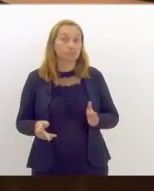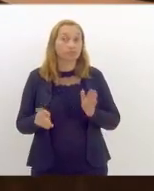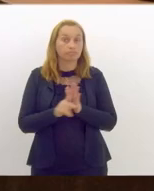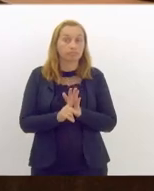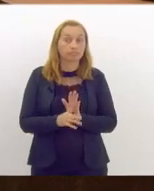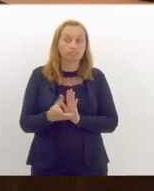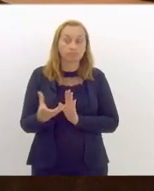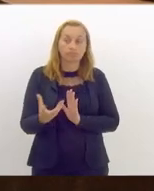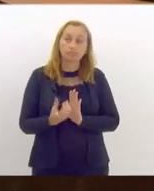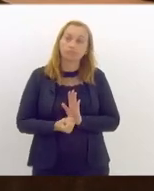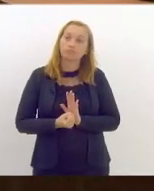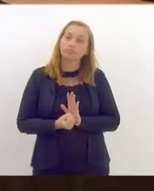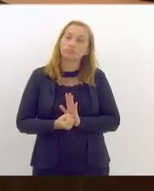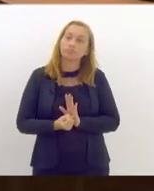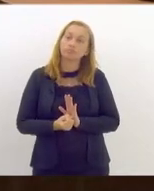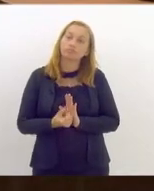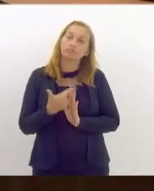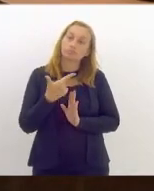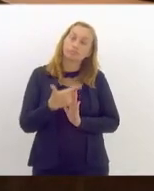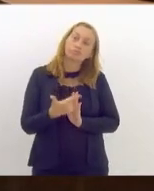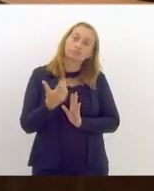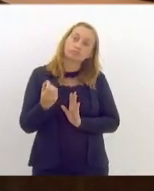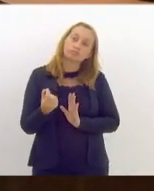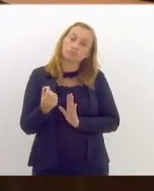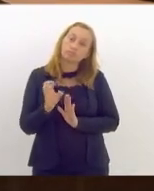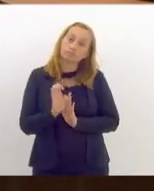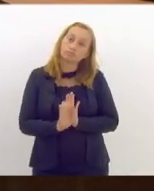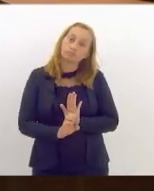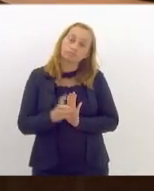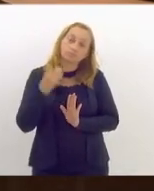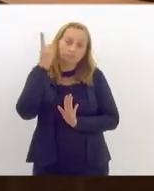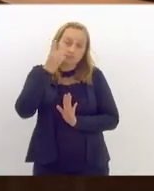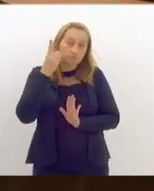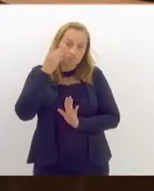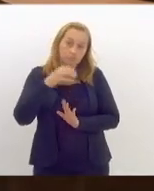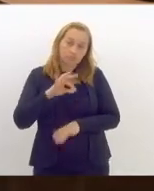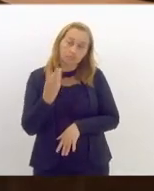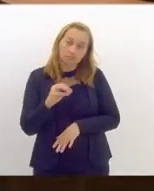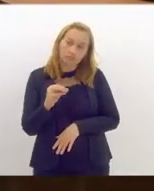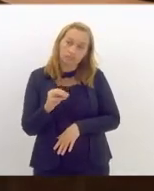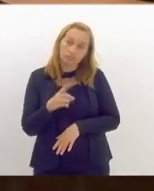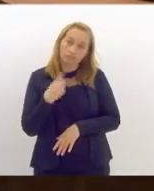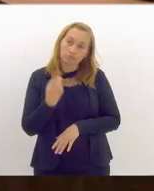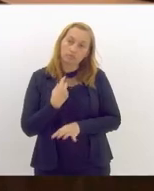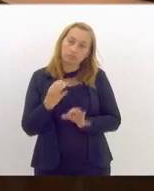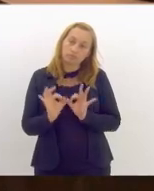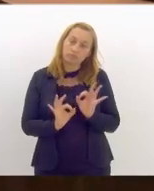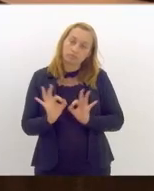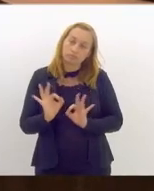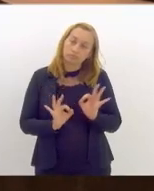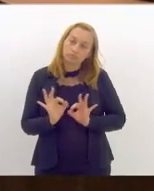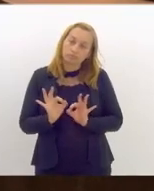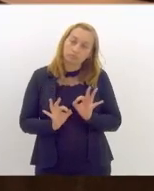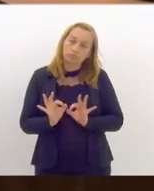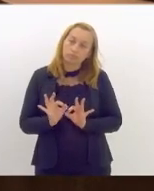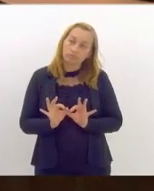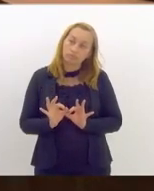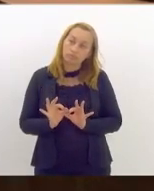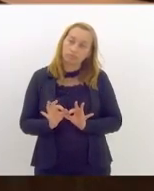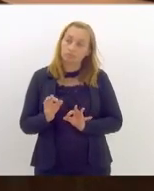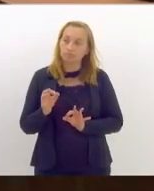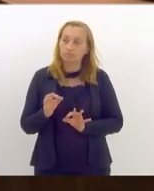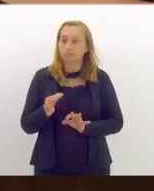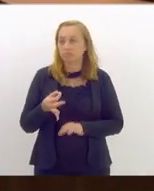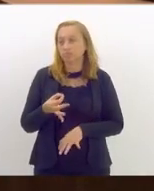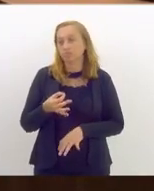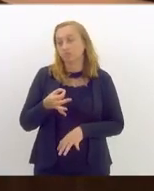projeto tinha recebido 20 emendas Deputado Chico Machado nós preparamos um parecer